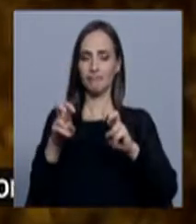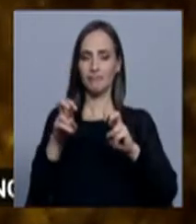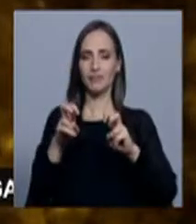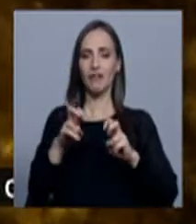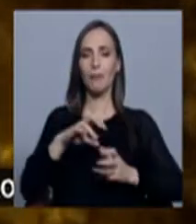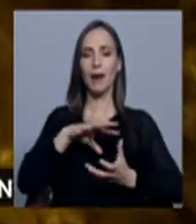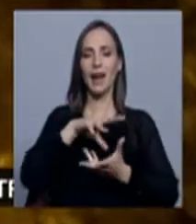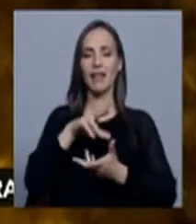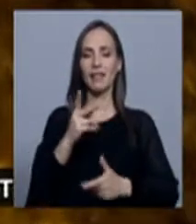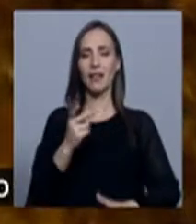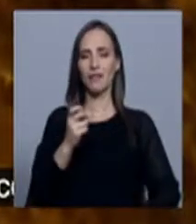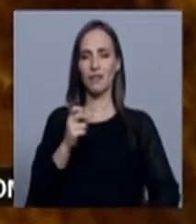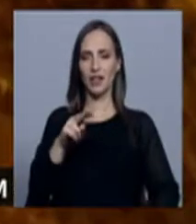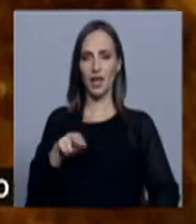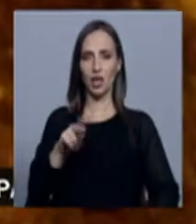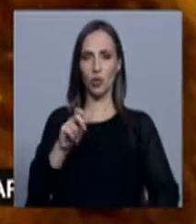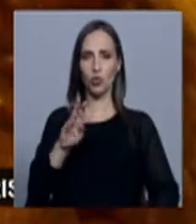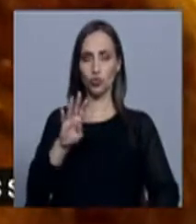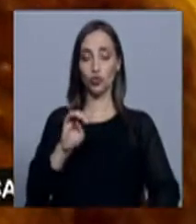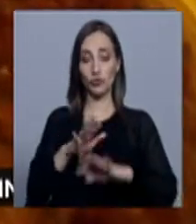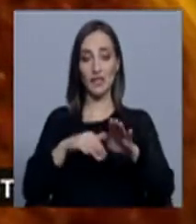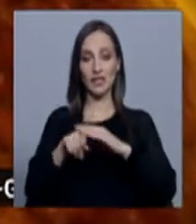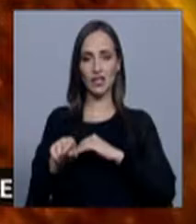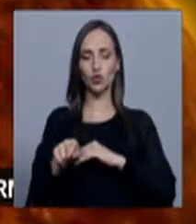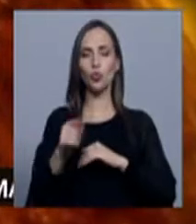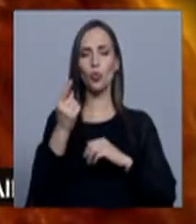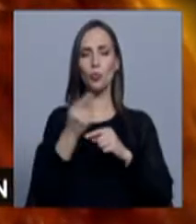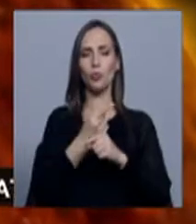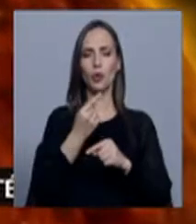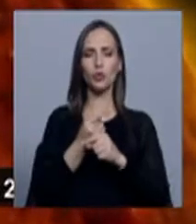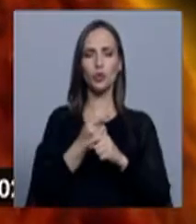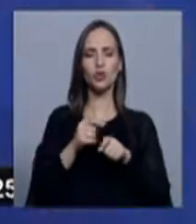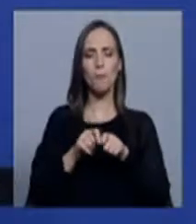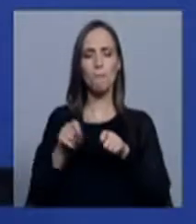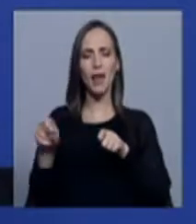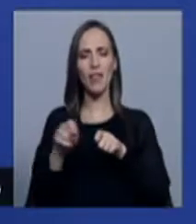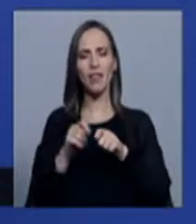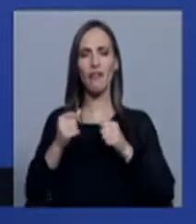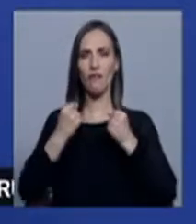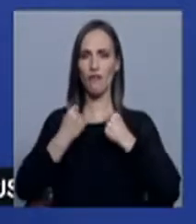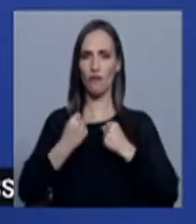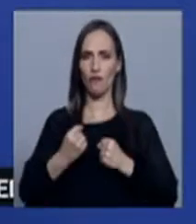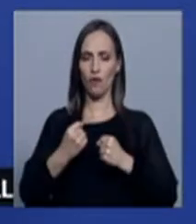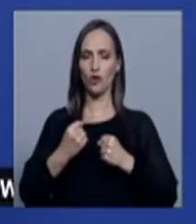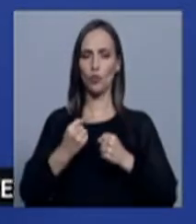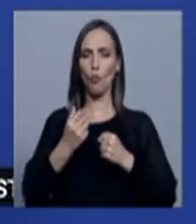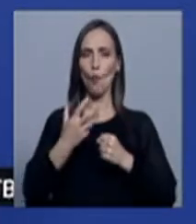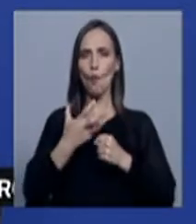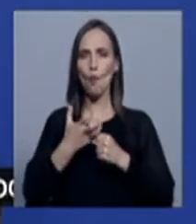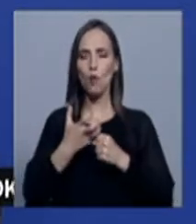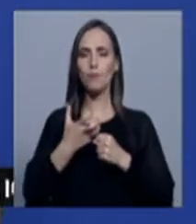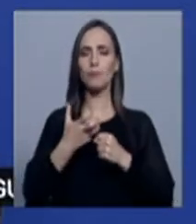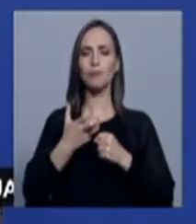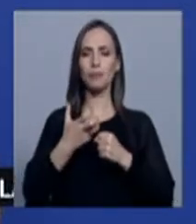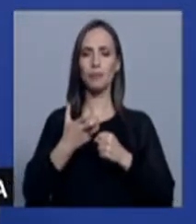A Parker Solar Probe fez isso, um dos seus instrumentos que mede aquilo que é a intensidade dos campos magnéticos